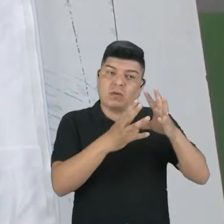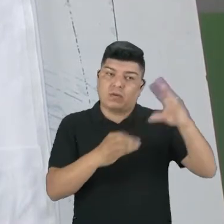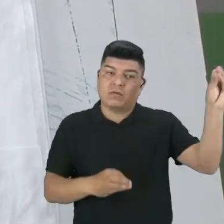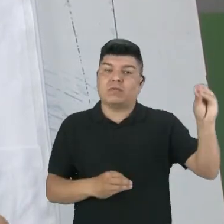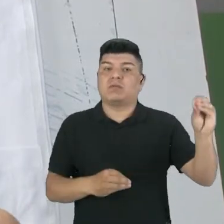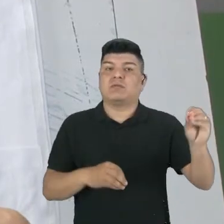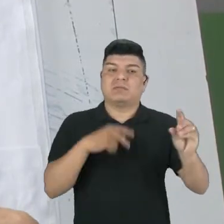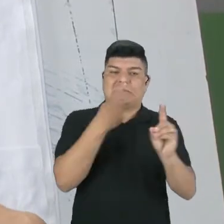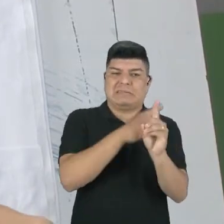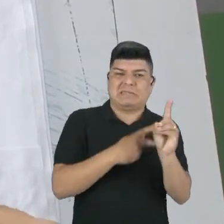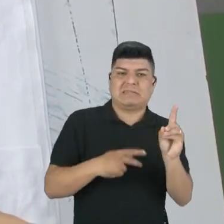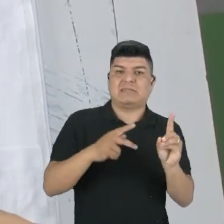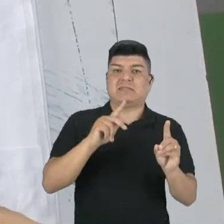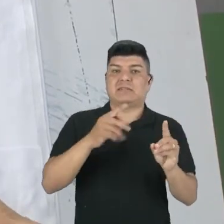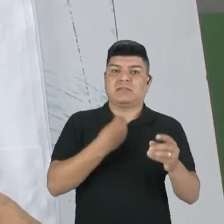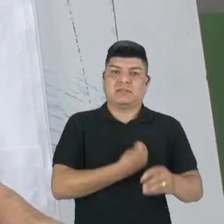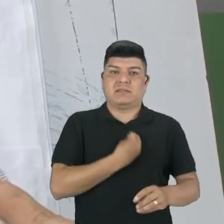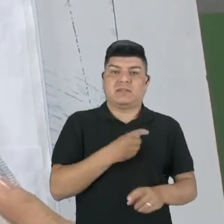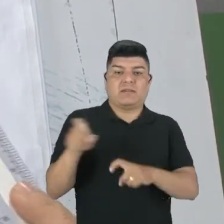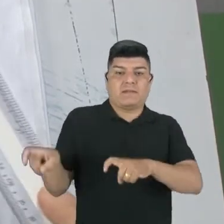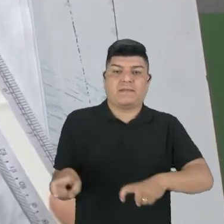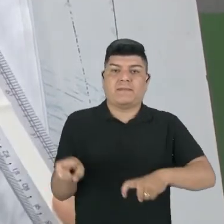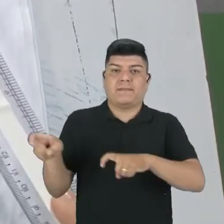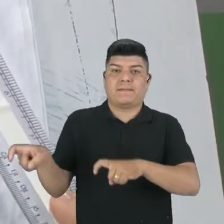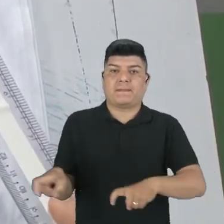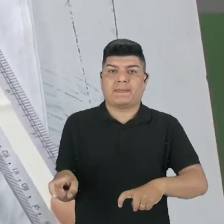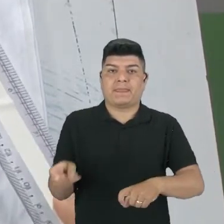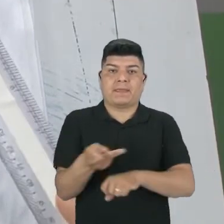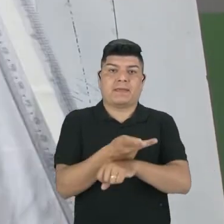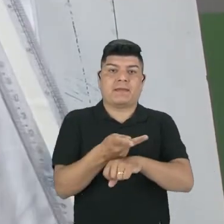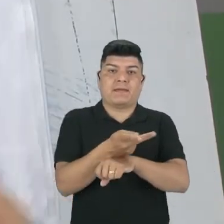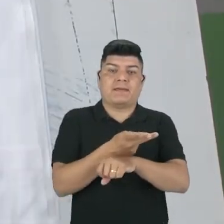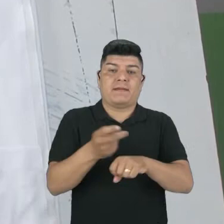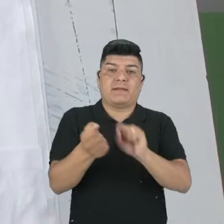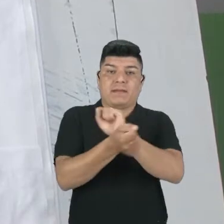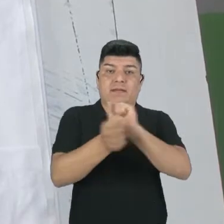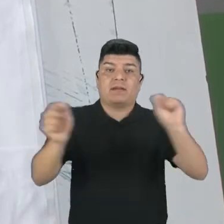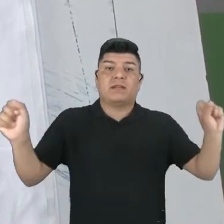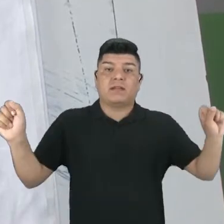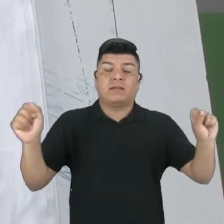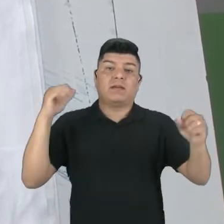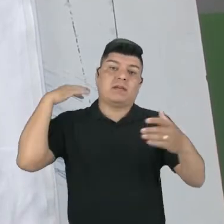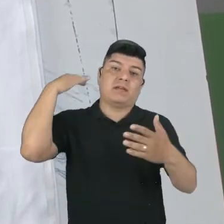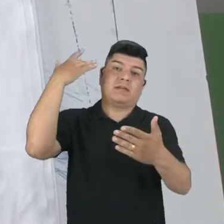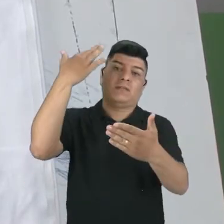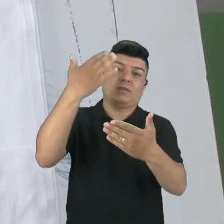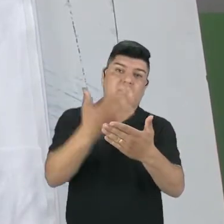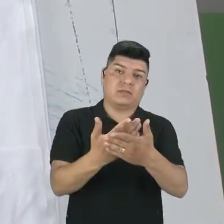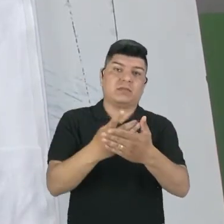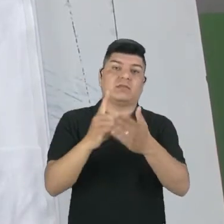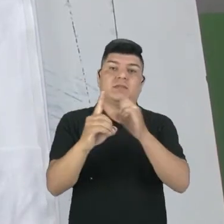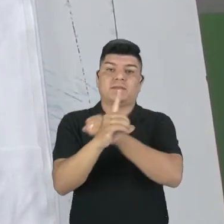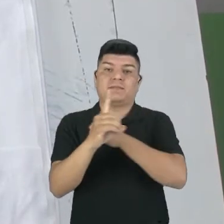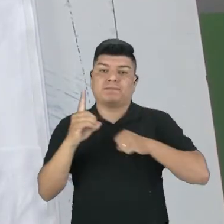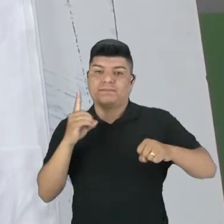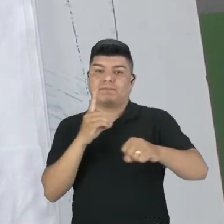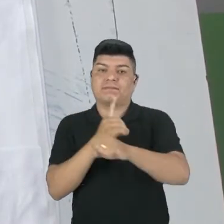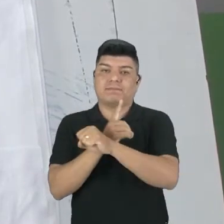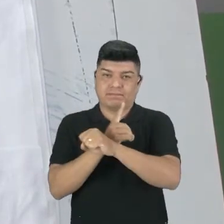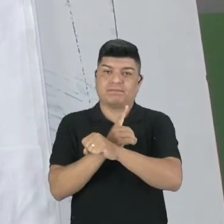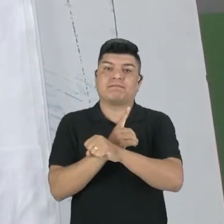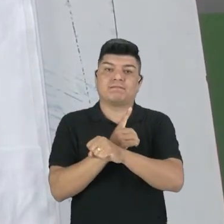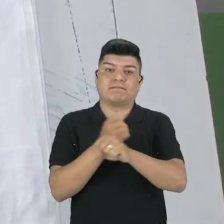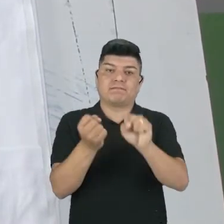maus tratos que recebiam nas fazendas, buscando a liberdade. Até hoje existe a sociedade quilombola, e